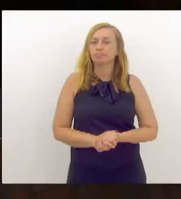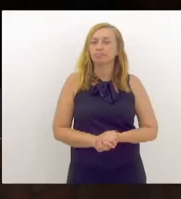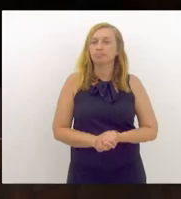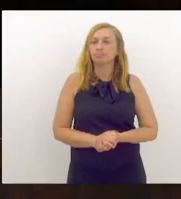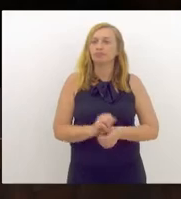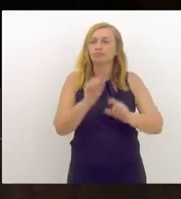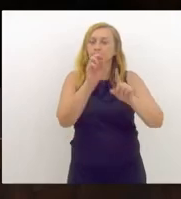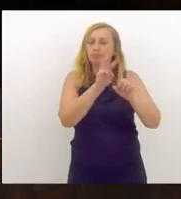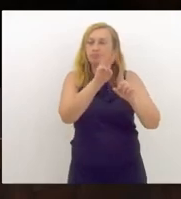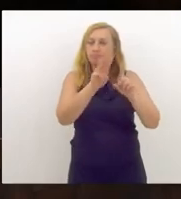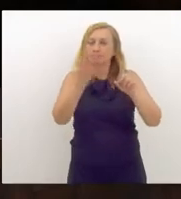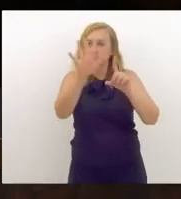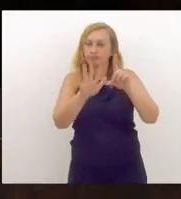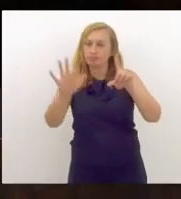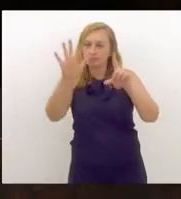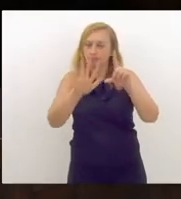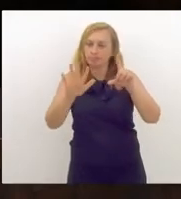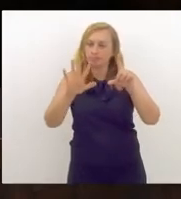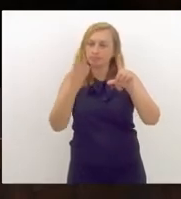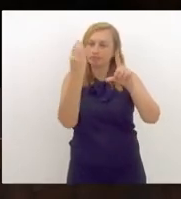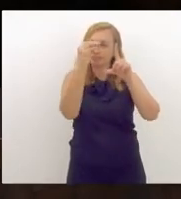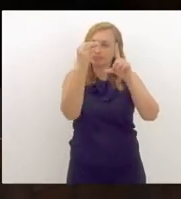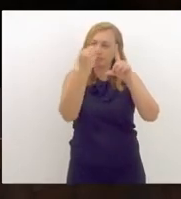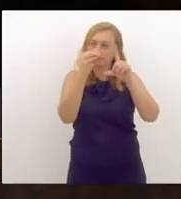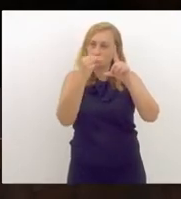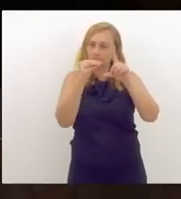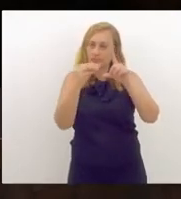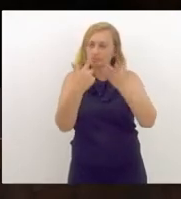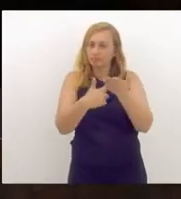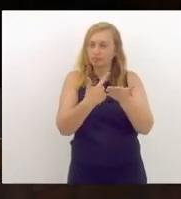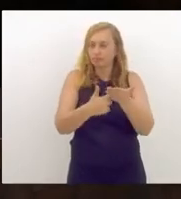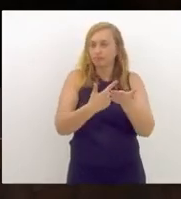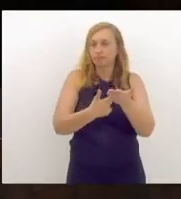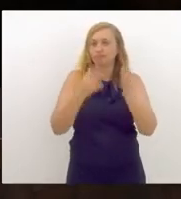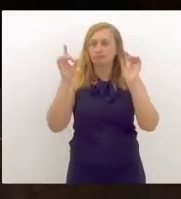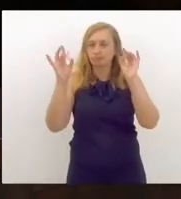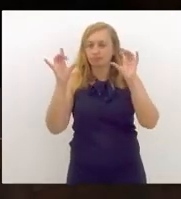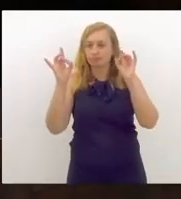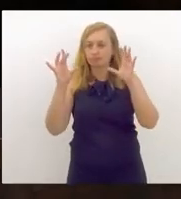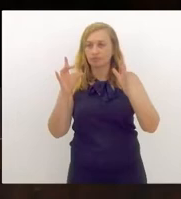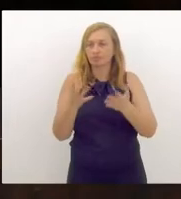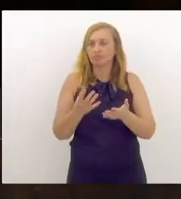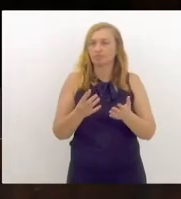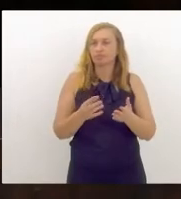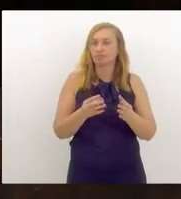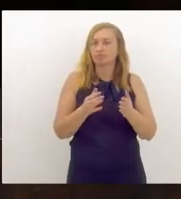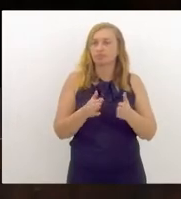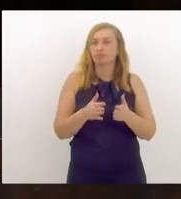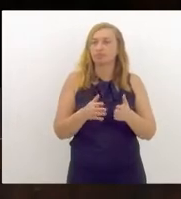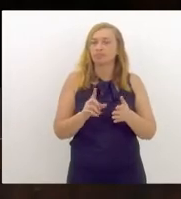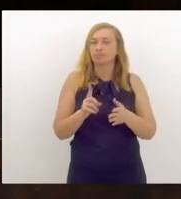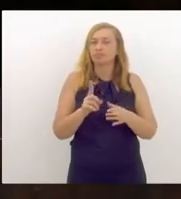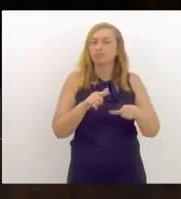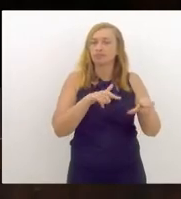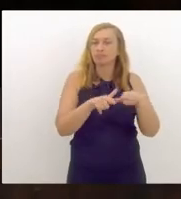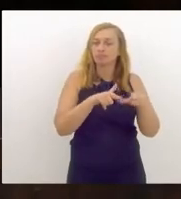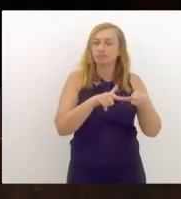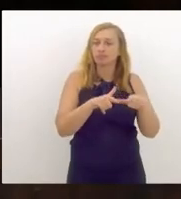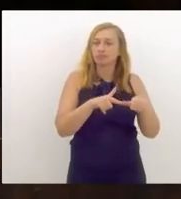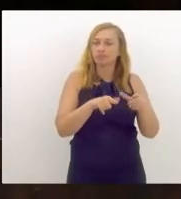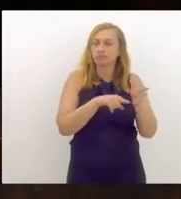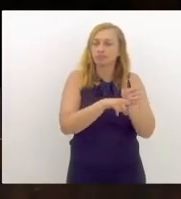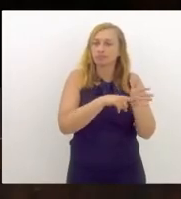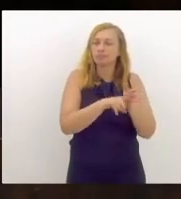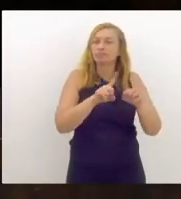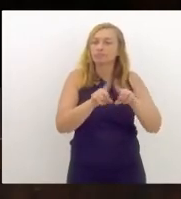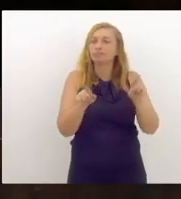do site que na qual nós publicamos revistas Ordinárias especiais e as especiais Eu reservo não só para trabalho de revistas especiais mas